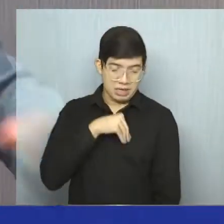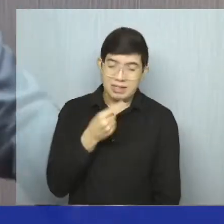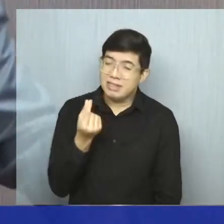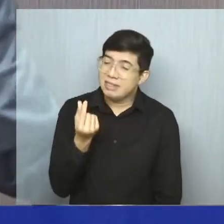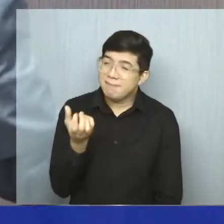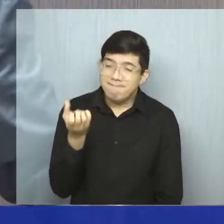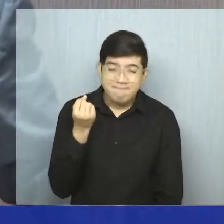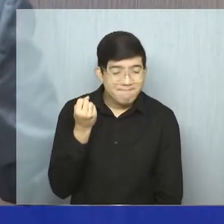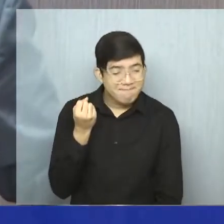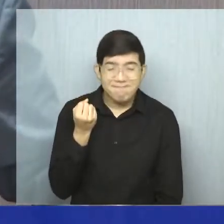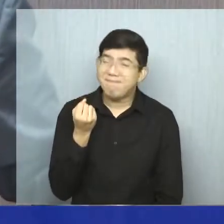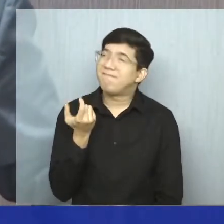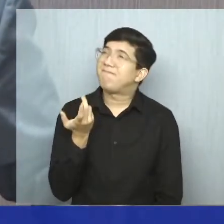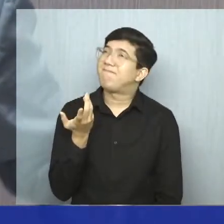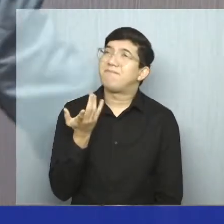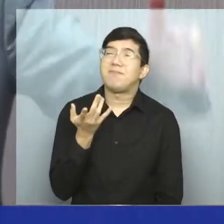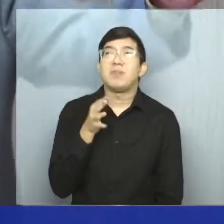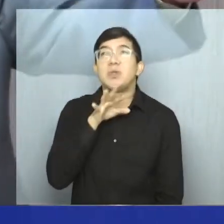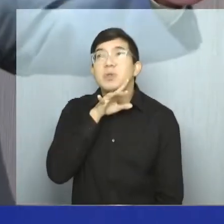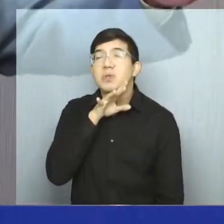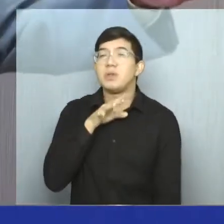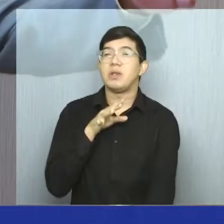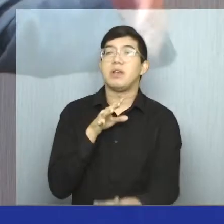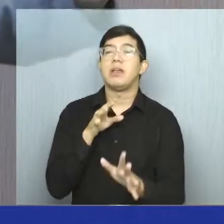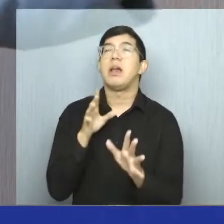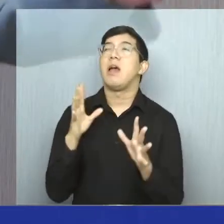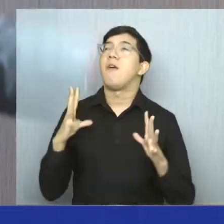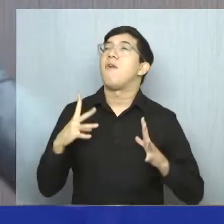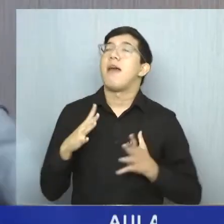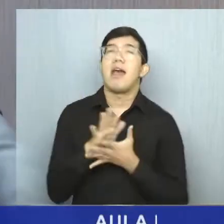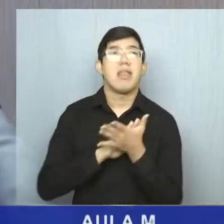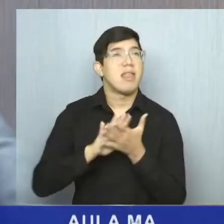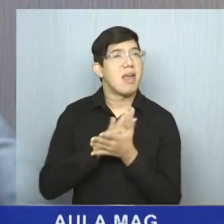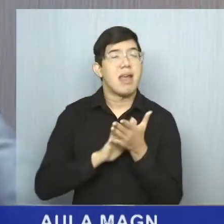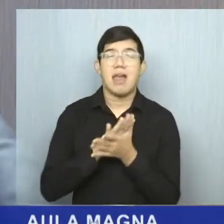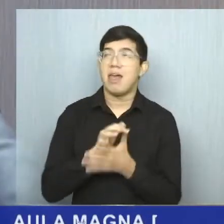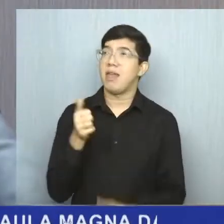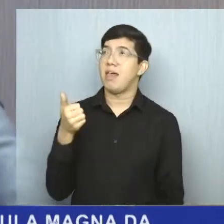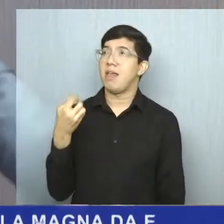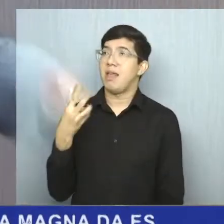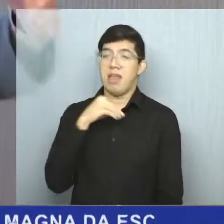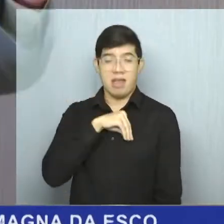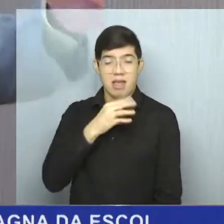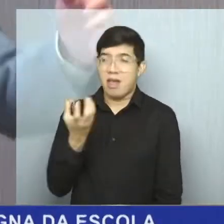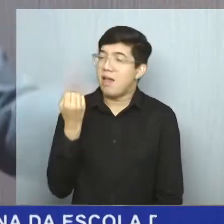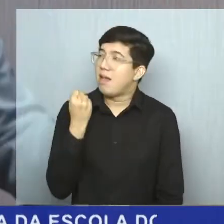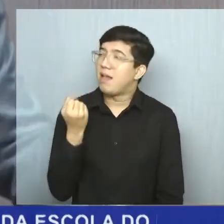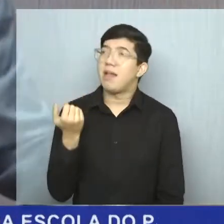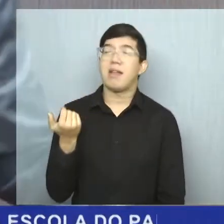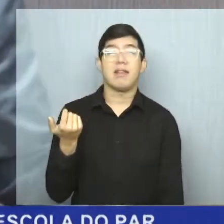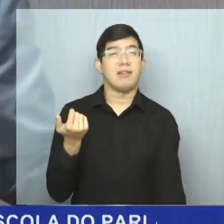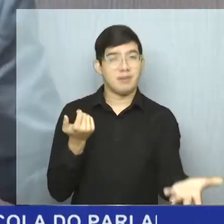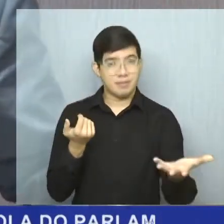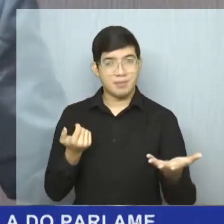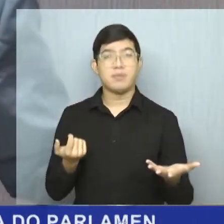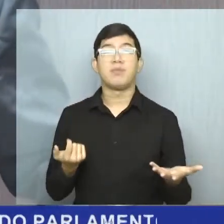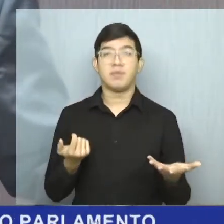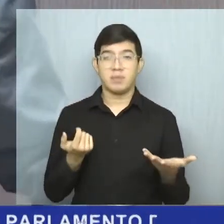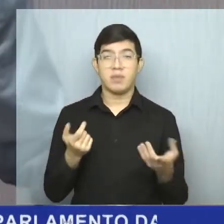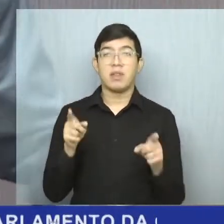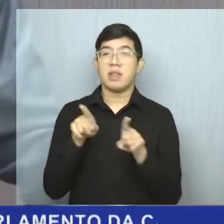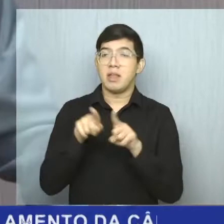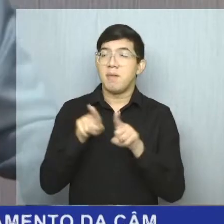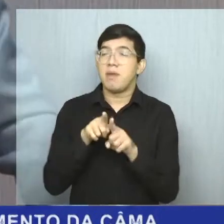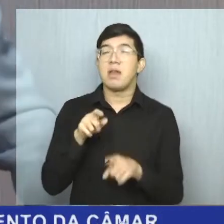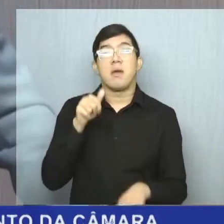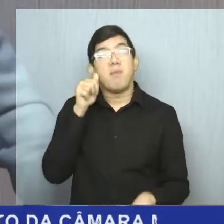templo ou rezar na igreja, sem férias, sem 13º salário, sem que uma mulher gestante tenha licença